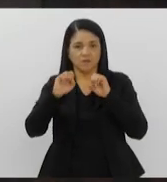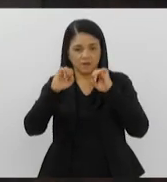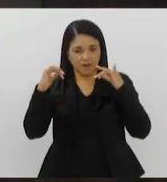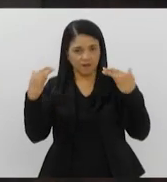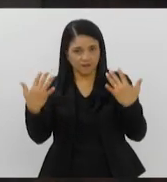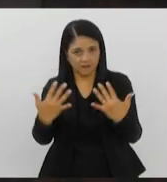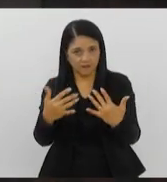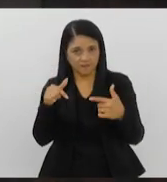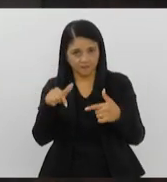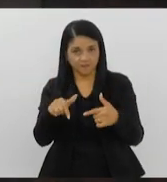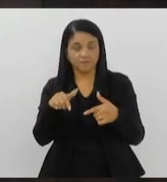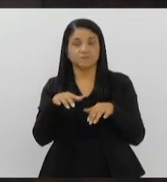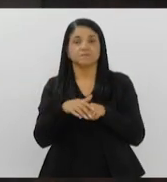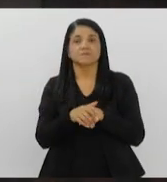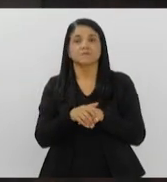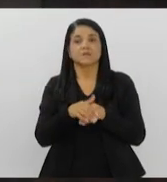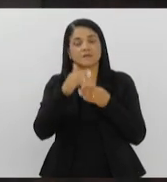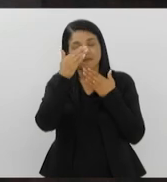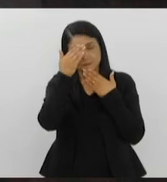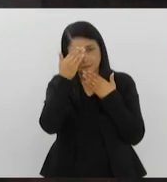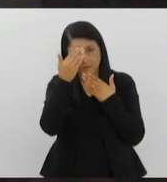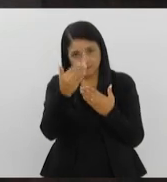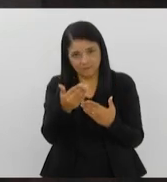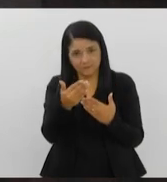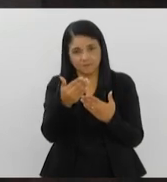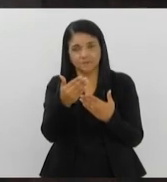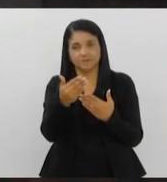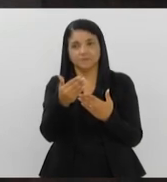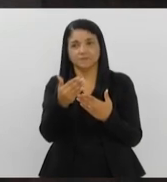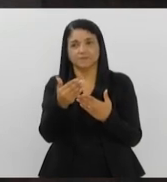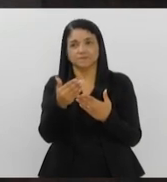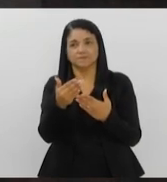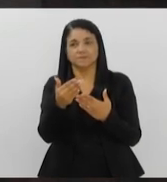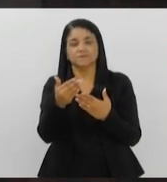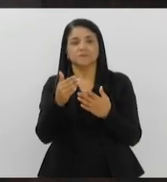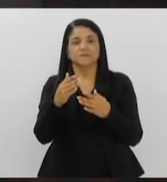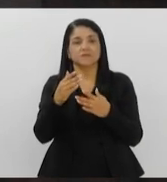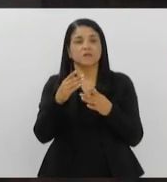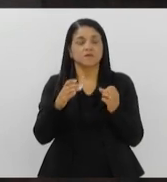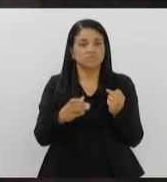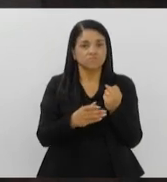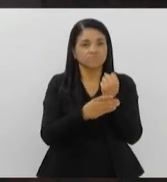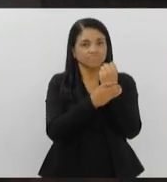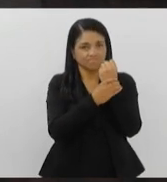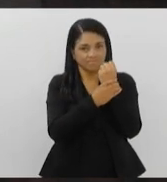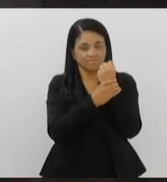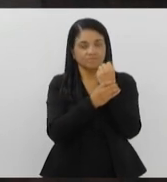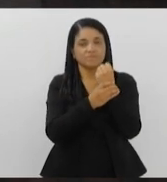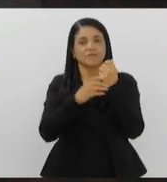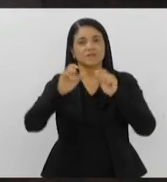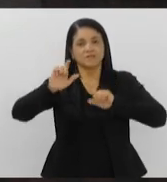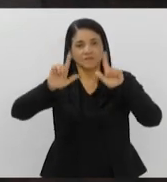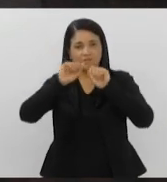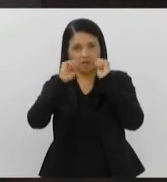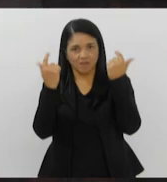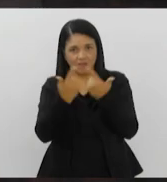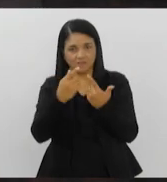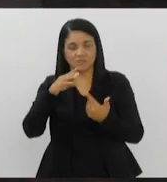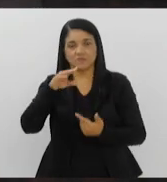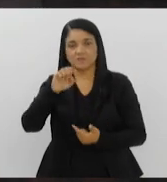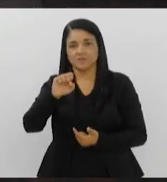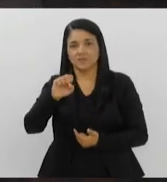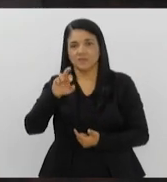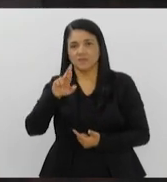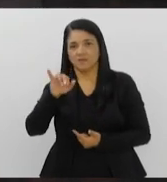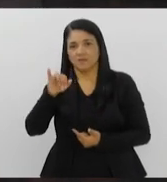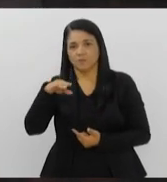agradecer também ao pessoal da segurança do cerimonial da TV alerge n todo o